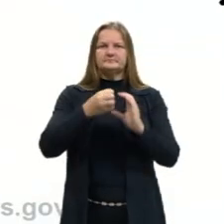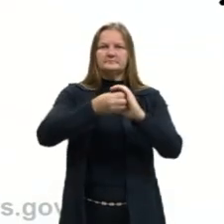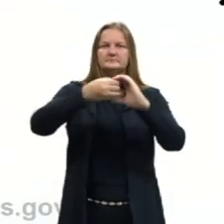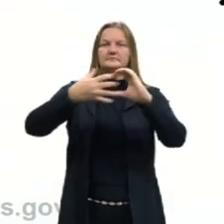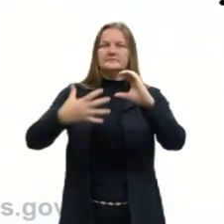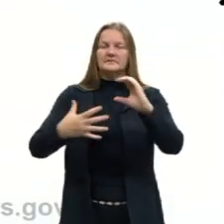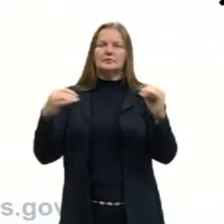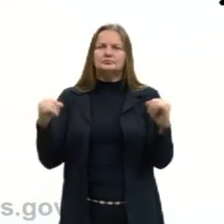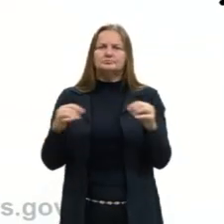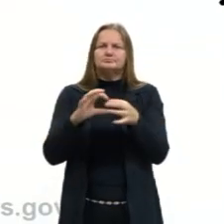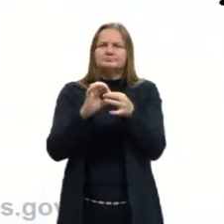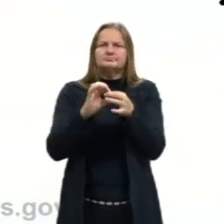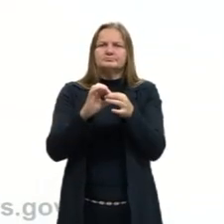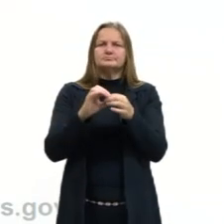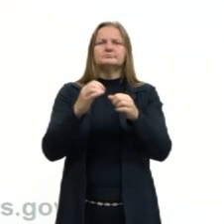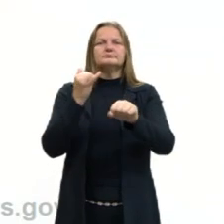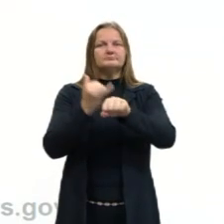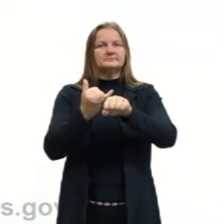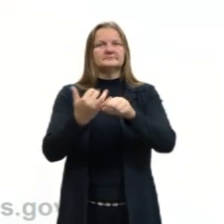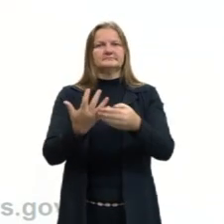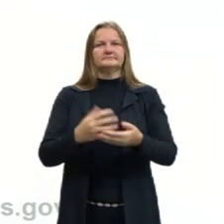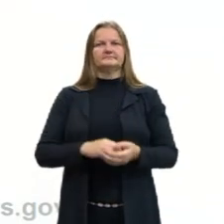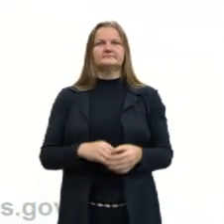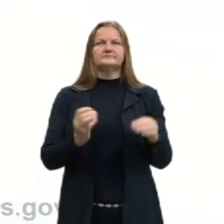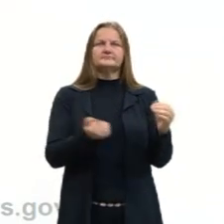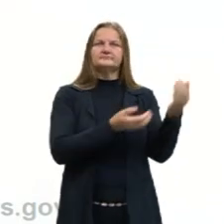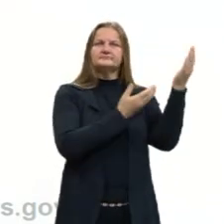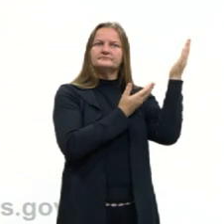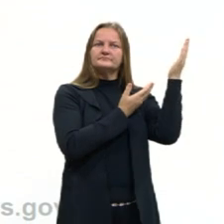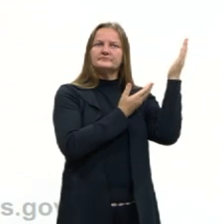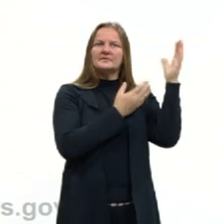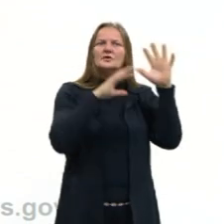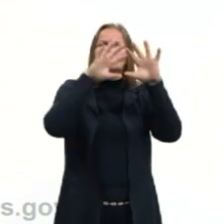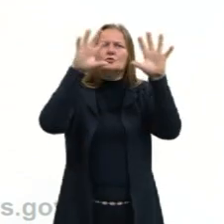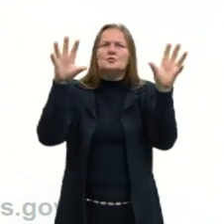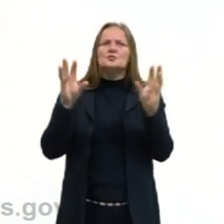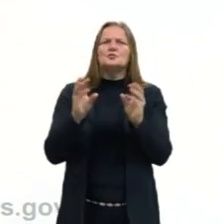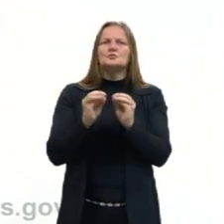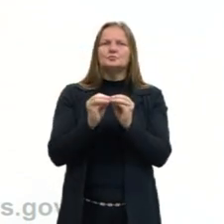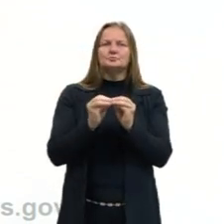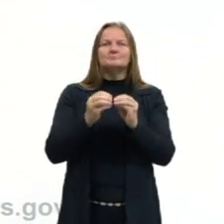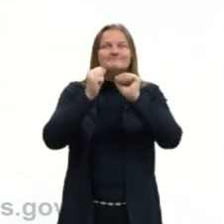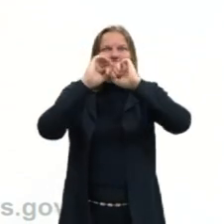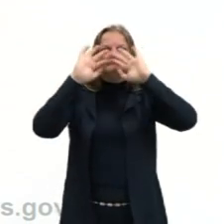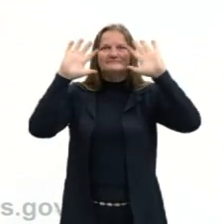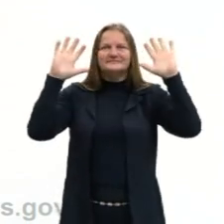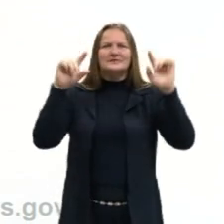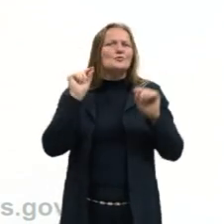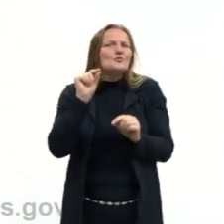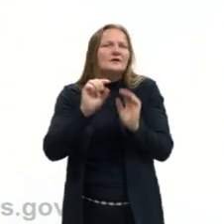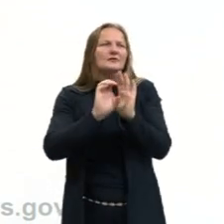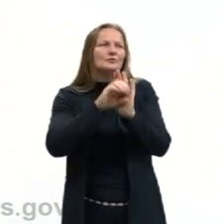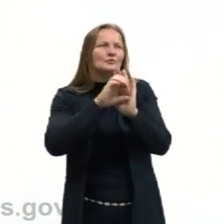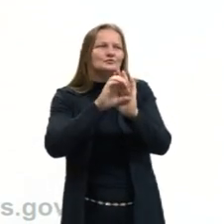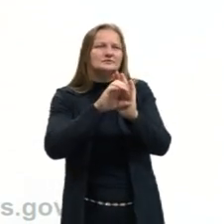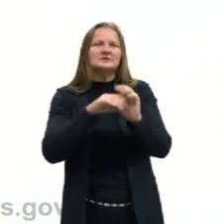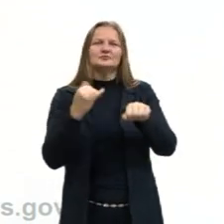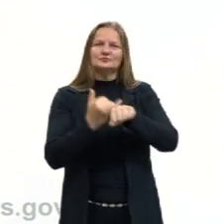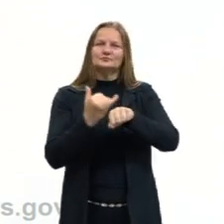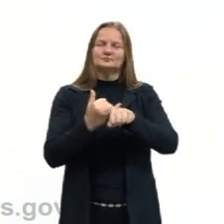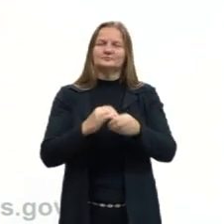ligações metálicas bom então aqui um resumo né só para a gente entender aí o que que é ligação metálica